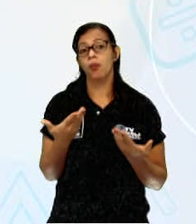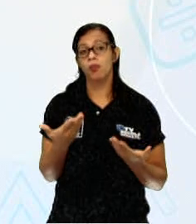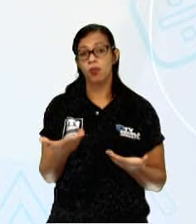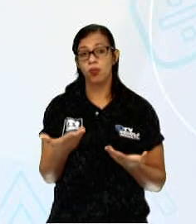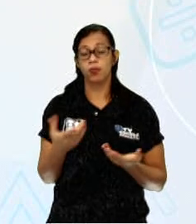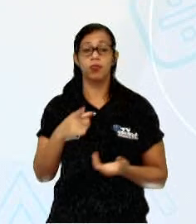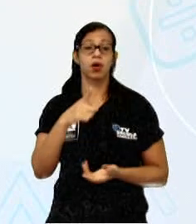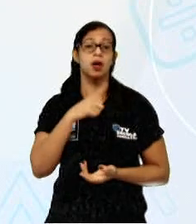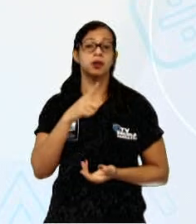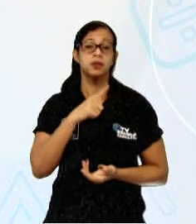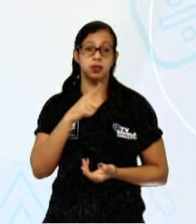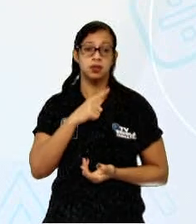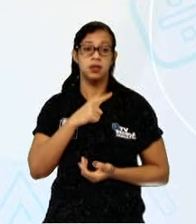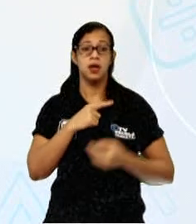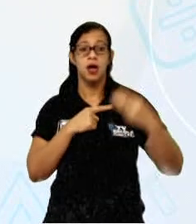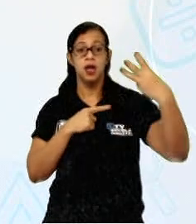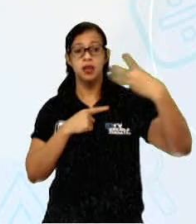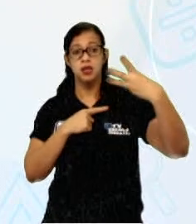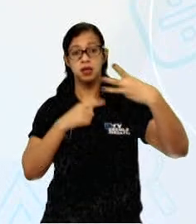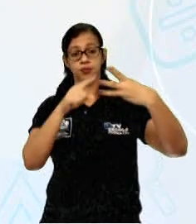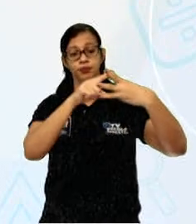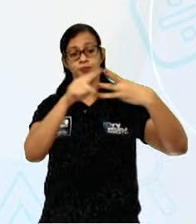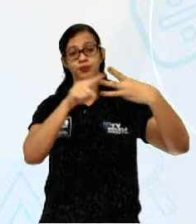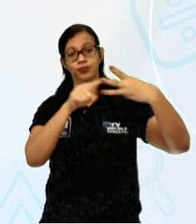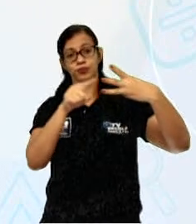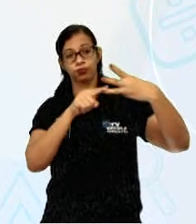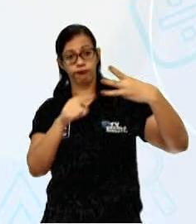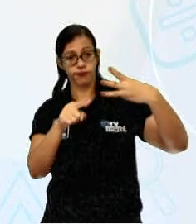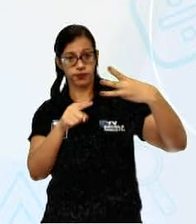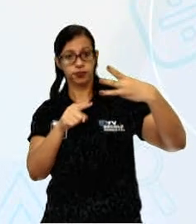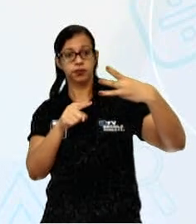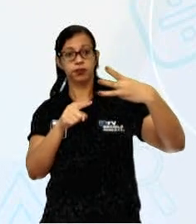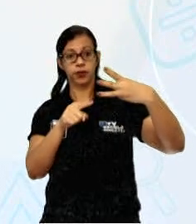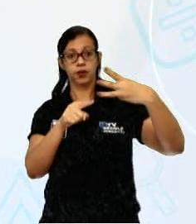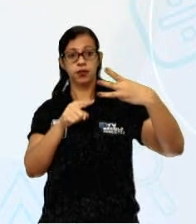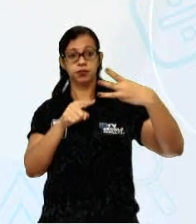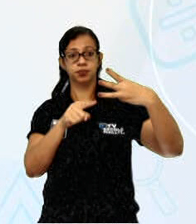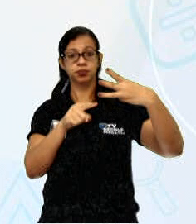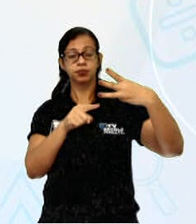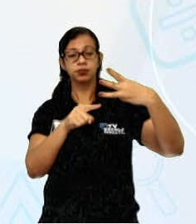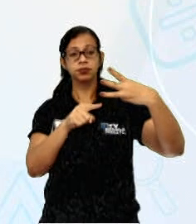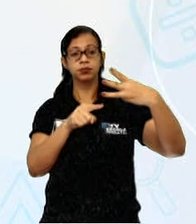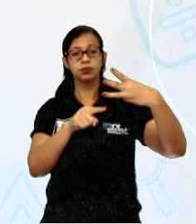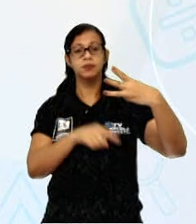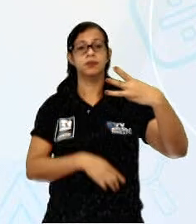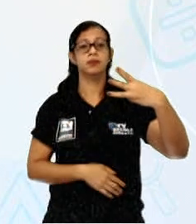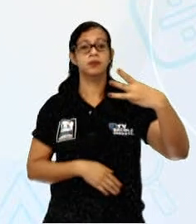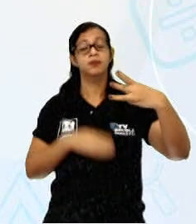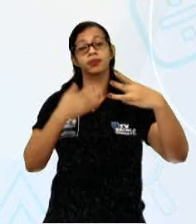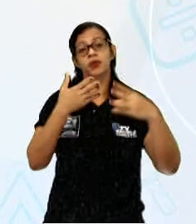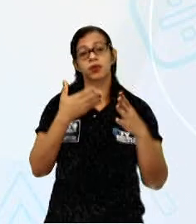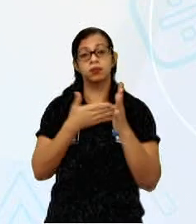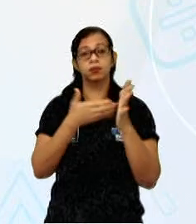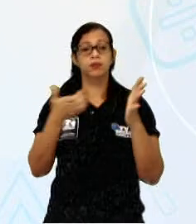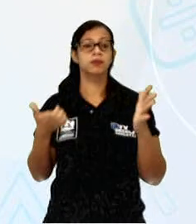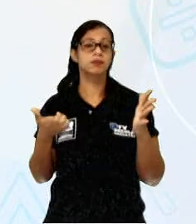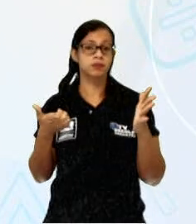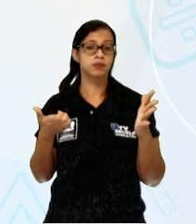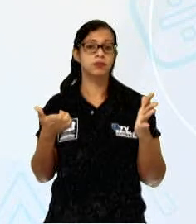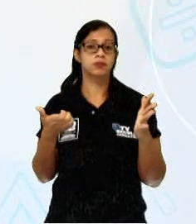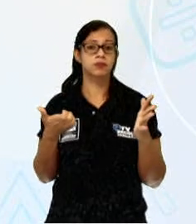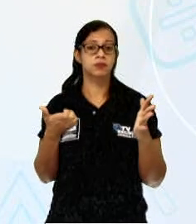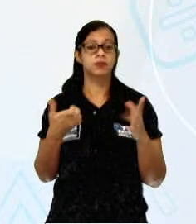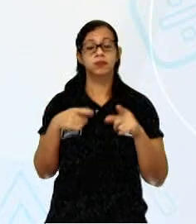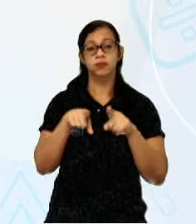tem três parcelas adicionamos duas parcelas e subtraímos no total a diferença deve ser a parcela não